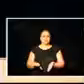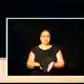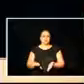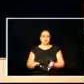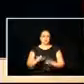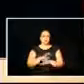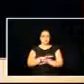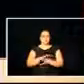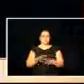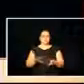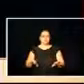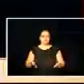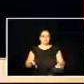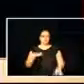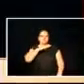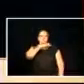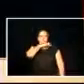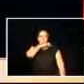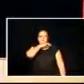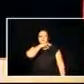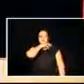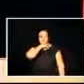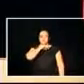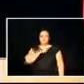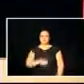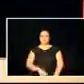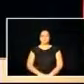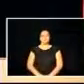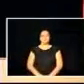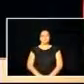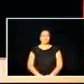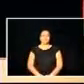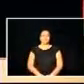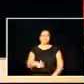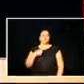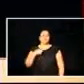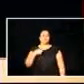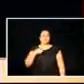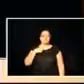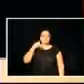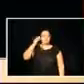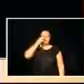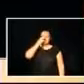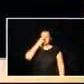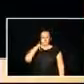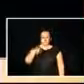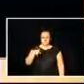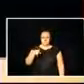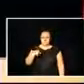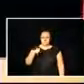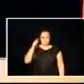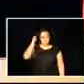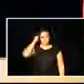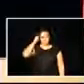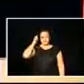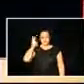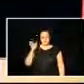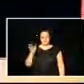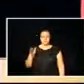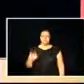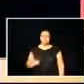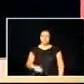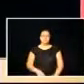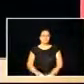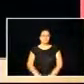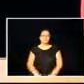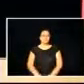precária, nós temos ciências disso. A necessidade aqui, eu vejo, de um assessor para eventos oficiais, precisa